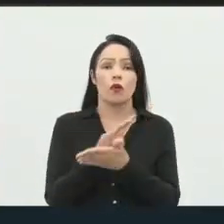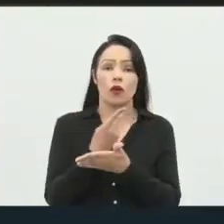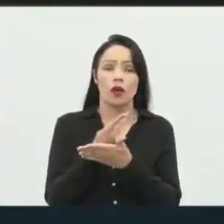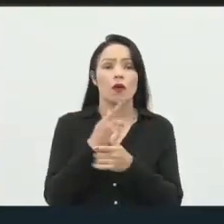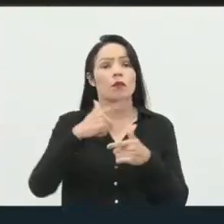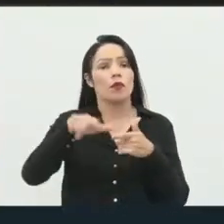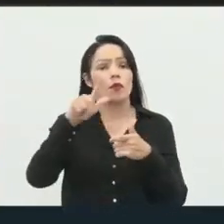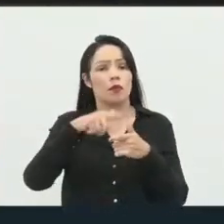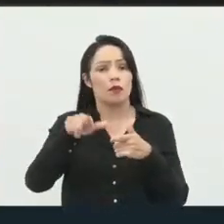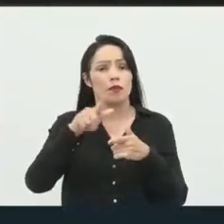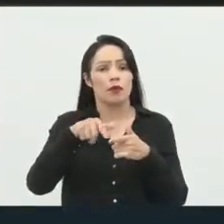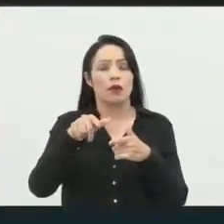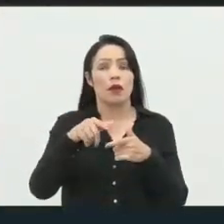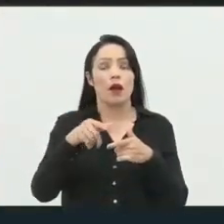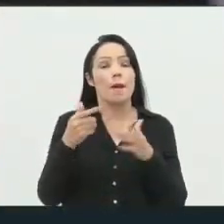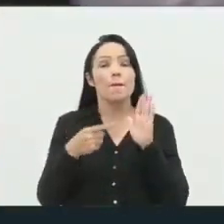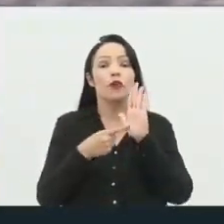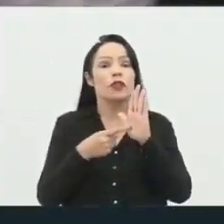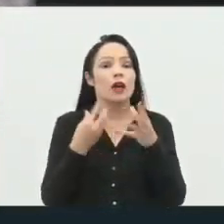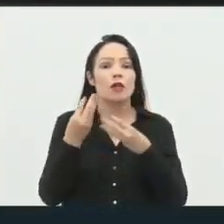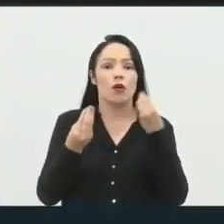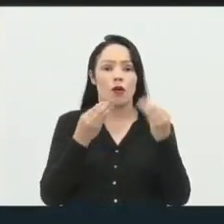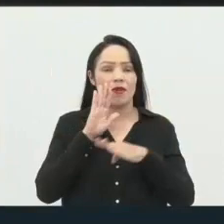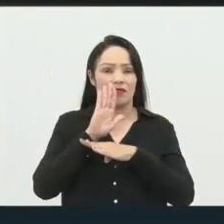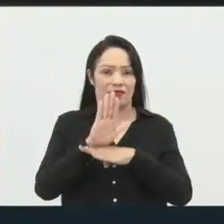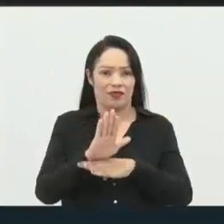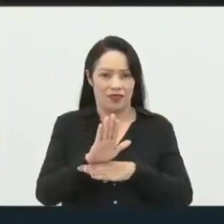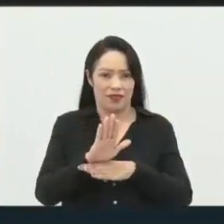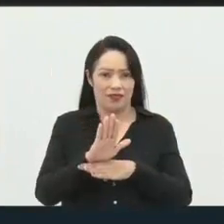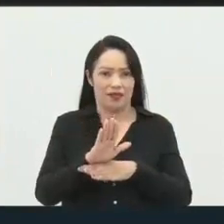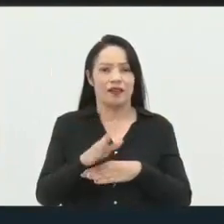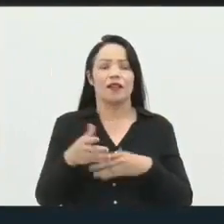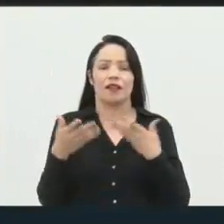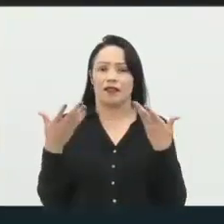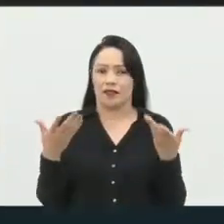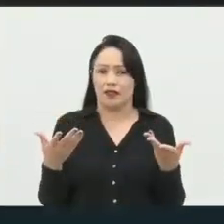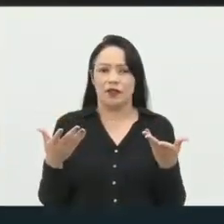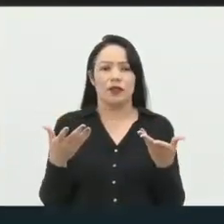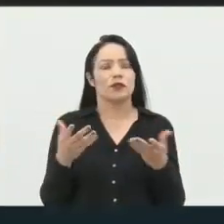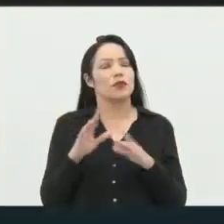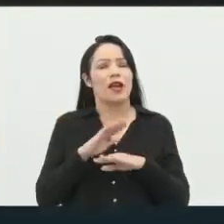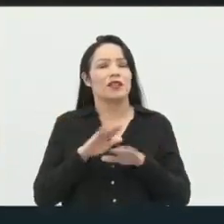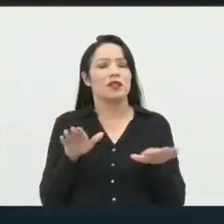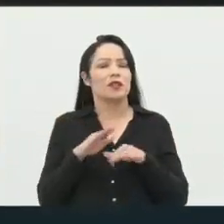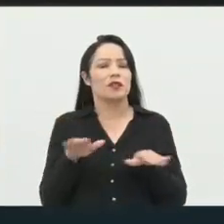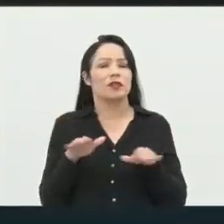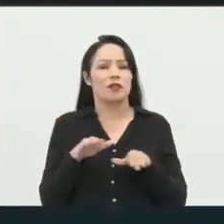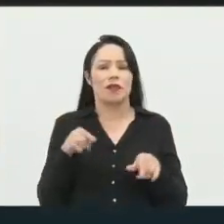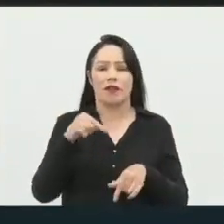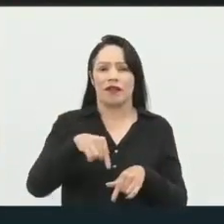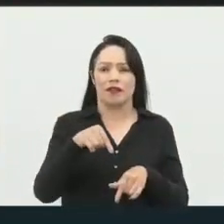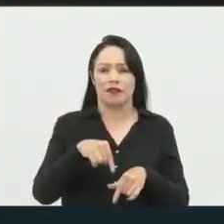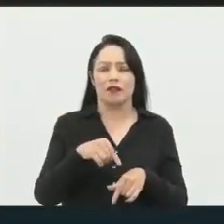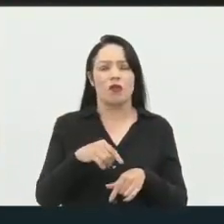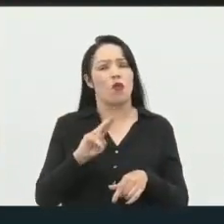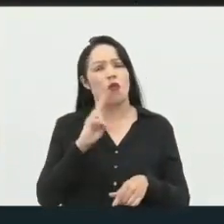indicar a solução e fazer o encaminhamento então não basta simplesmente nesta casa ou em qualquer canto da cidade